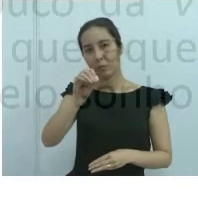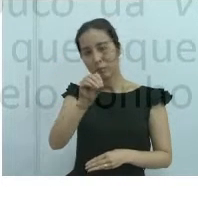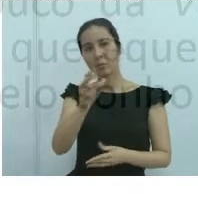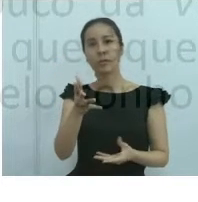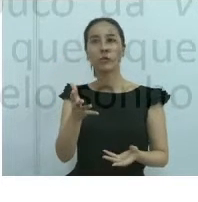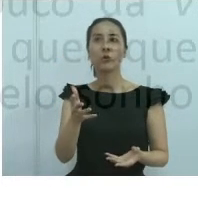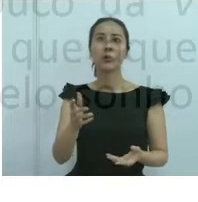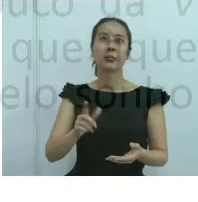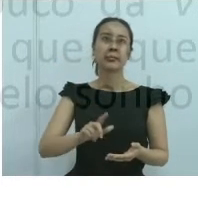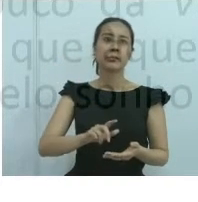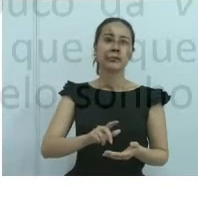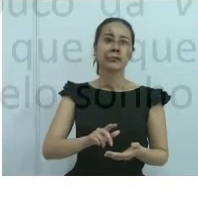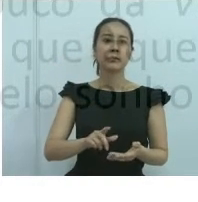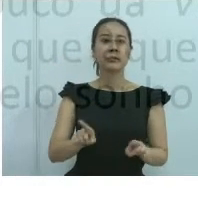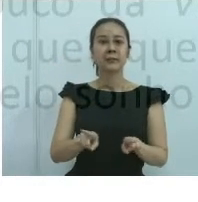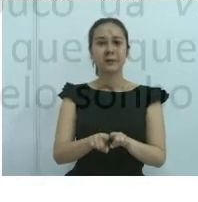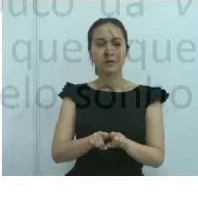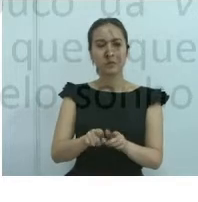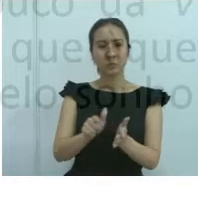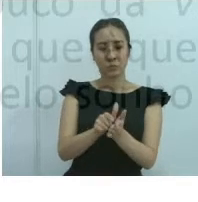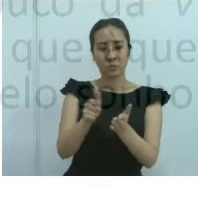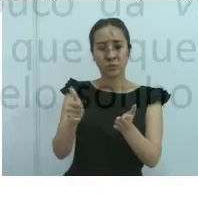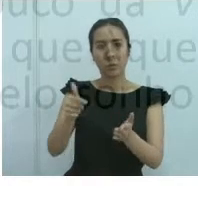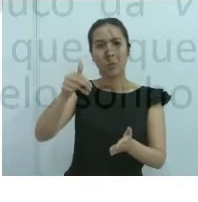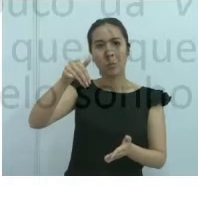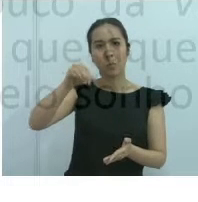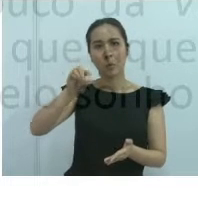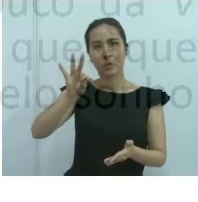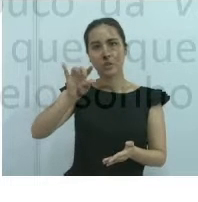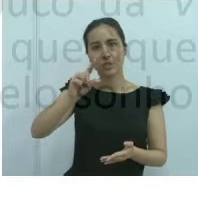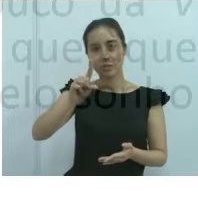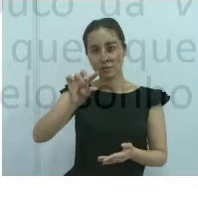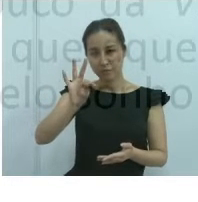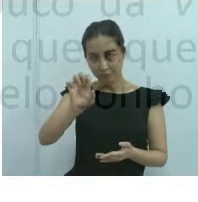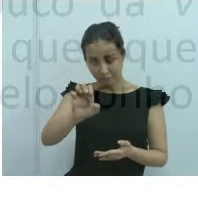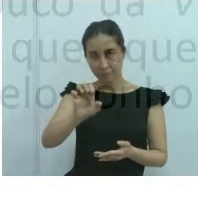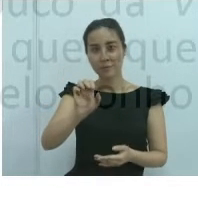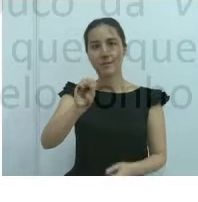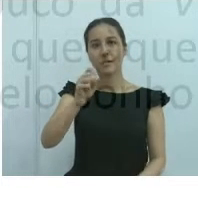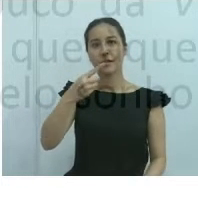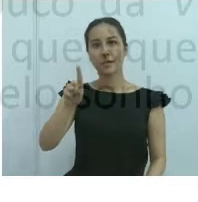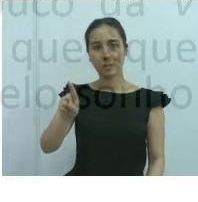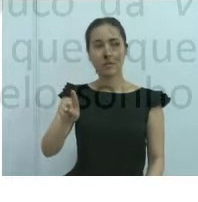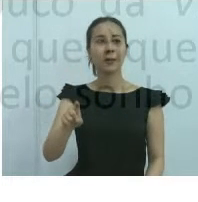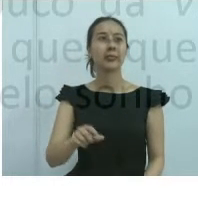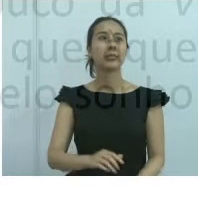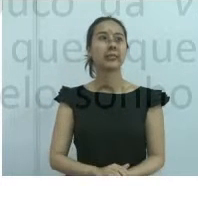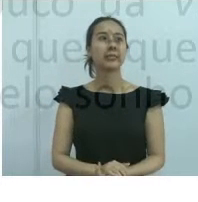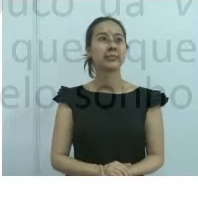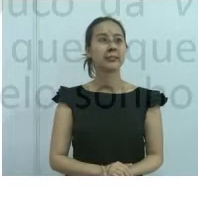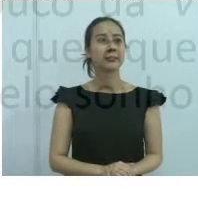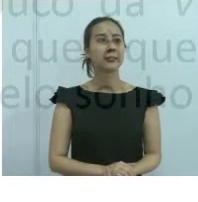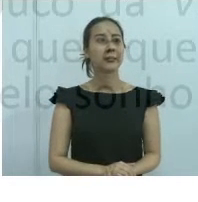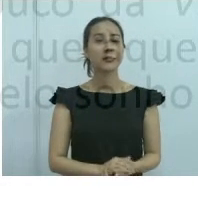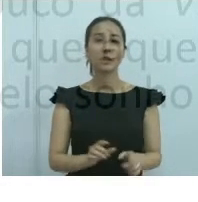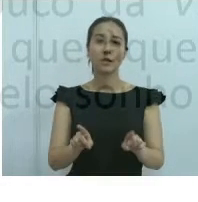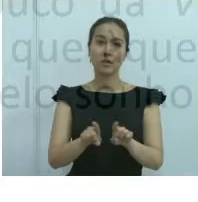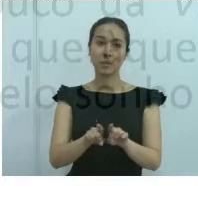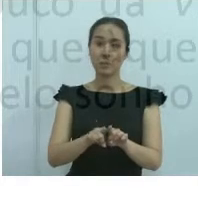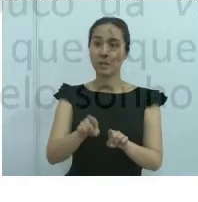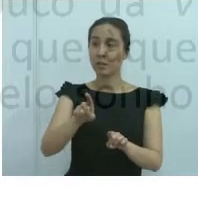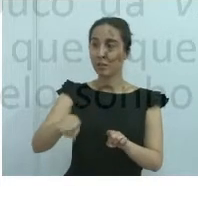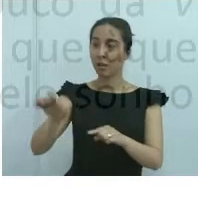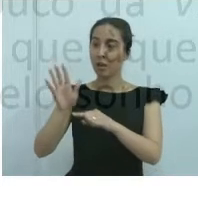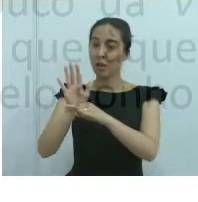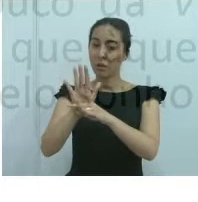idealizadores do jornal monte sião do qual eu tenho a honra de colaborar de vez em quando eles apóiam eventos culturais como